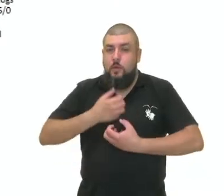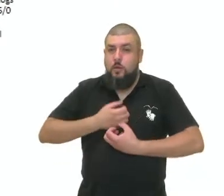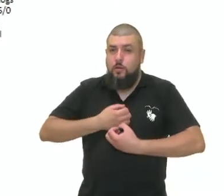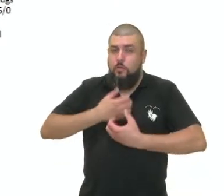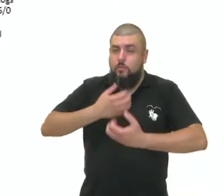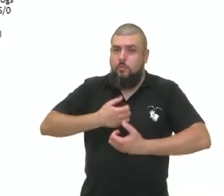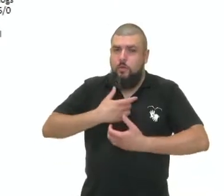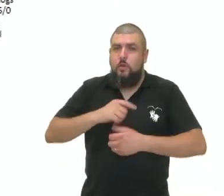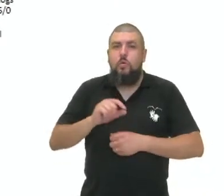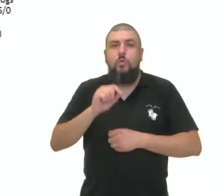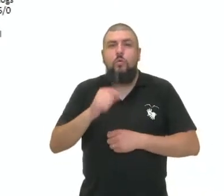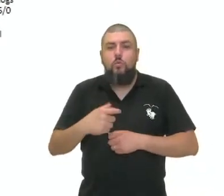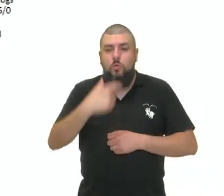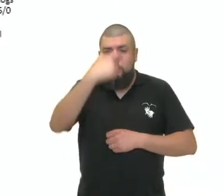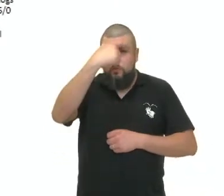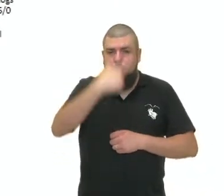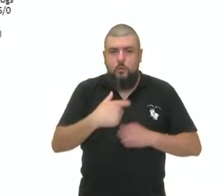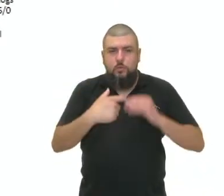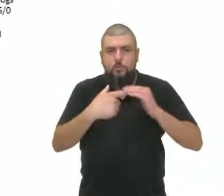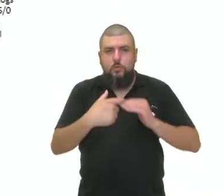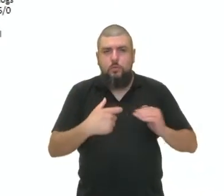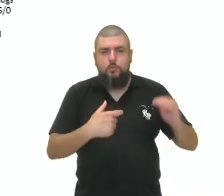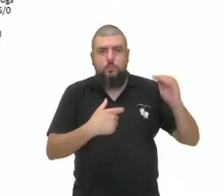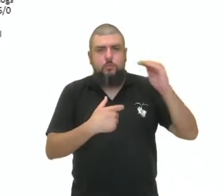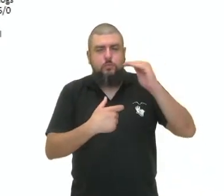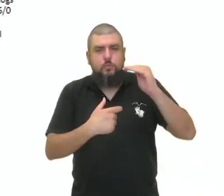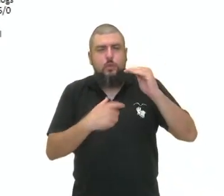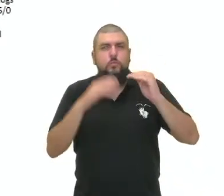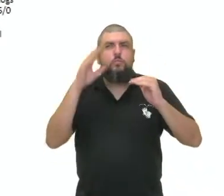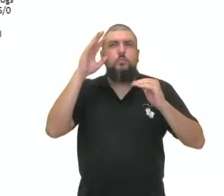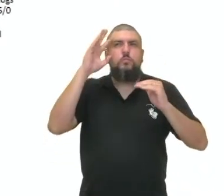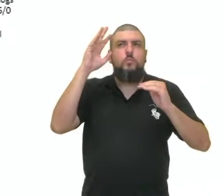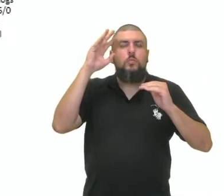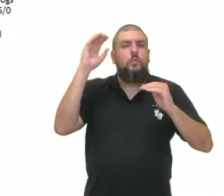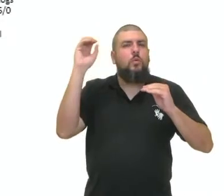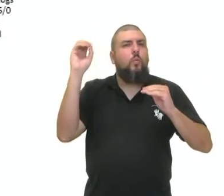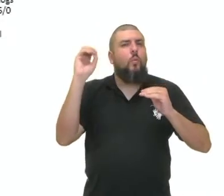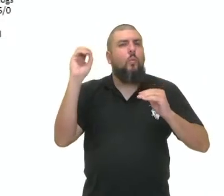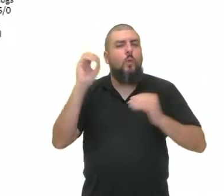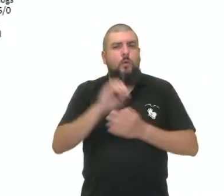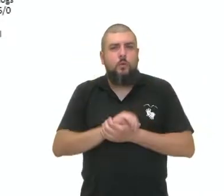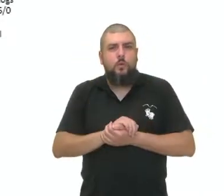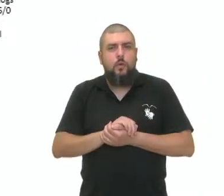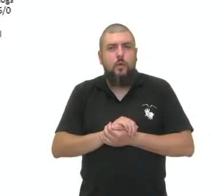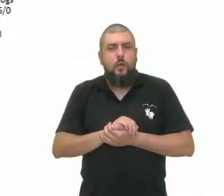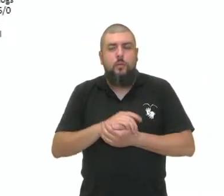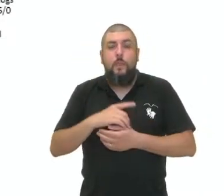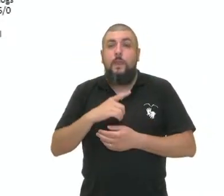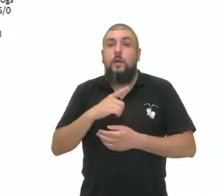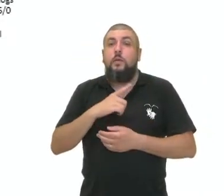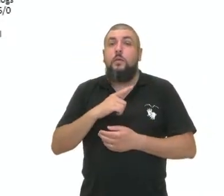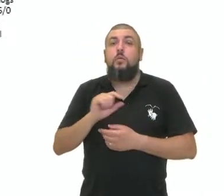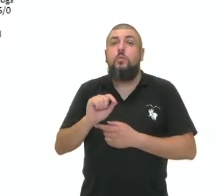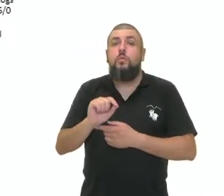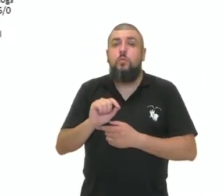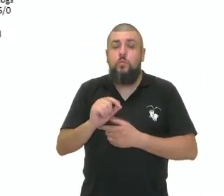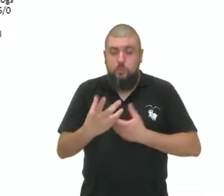não pensar em nada. O heterônimo de Fernando Pessoa defende que existe verdade naquilo que